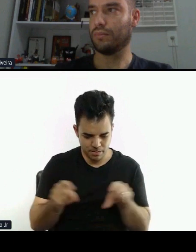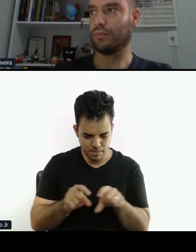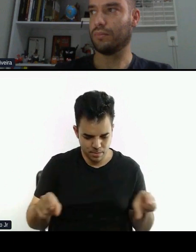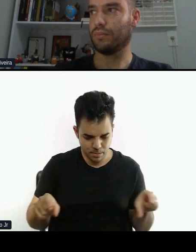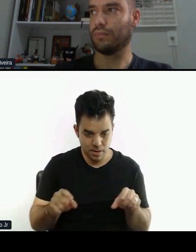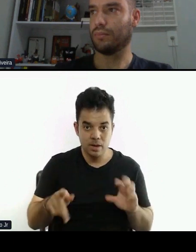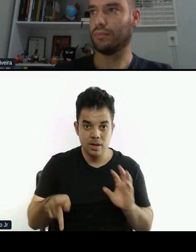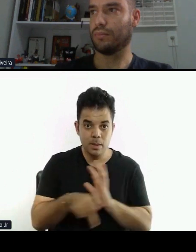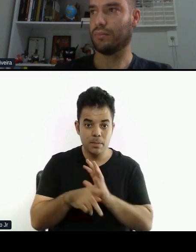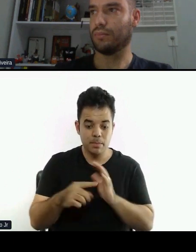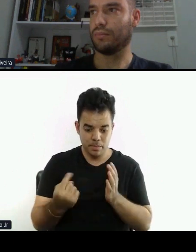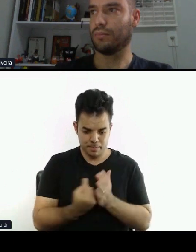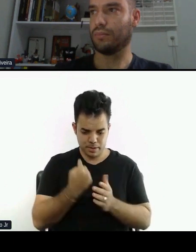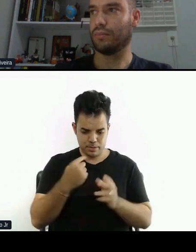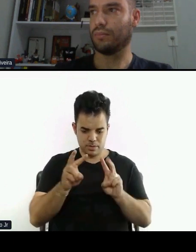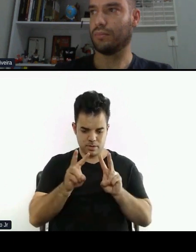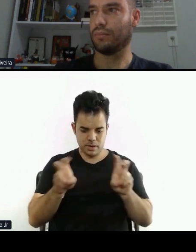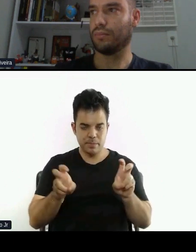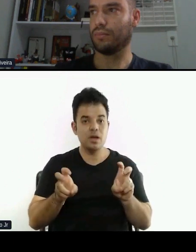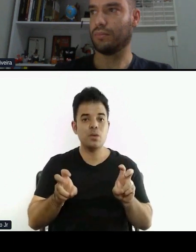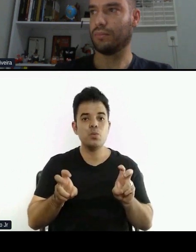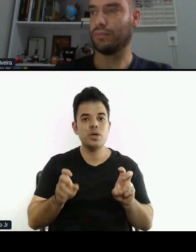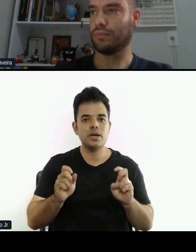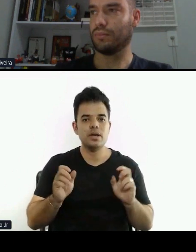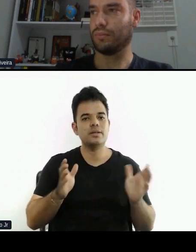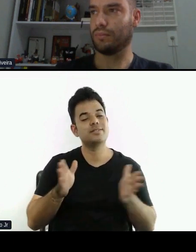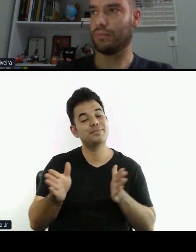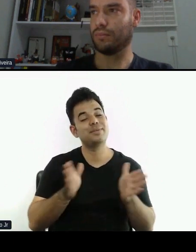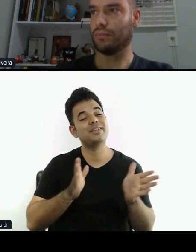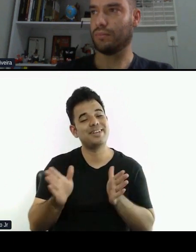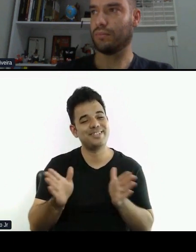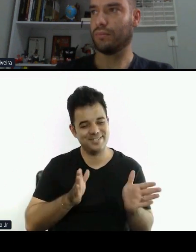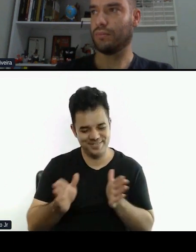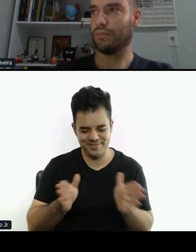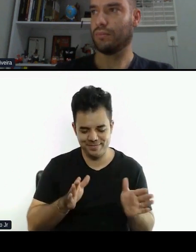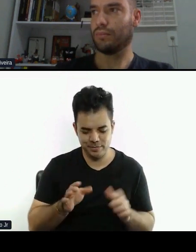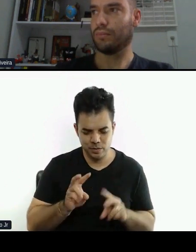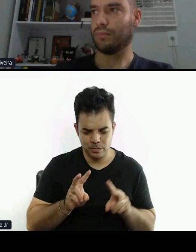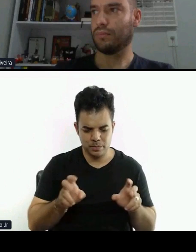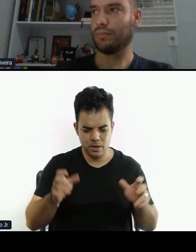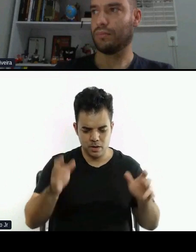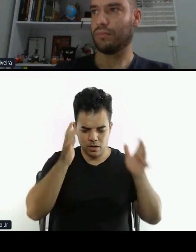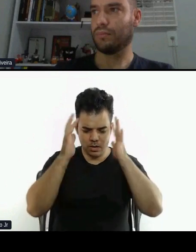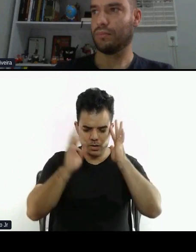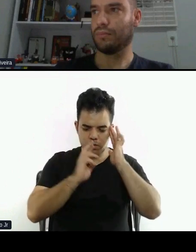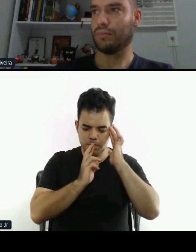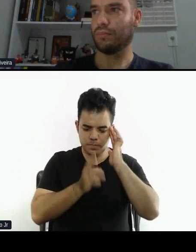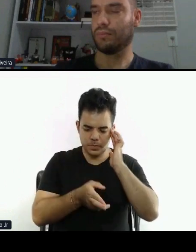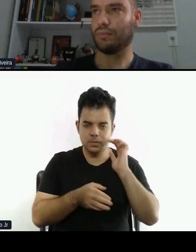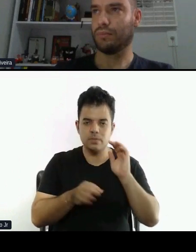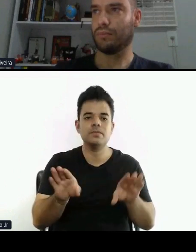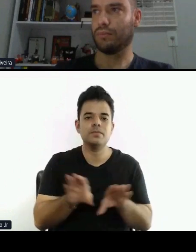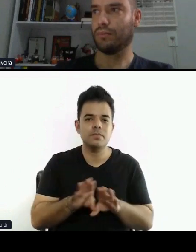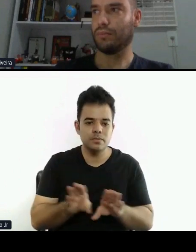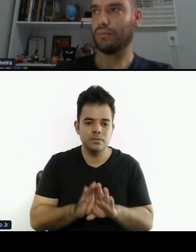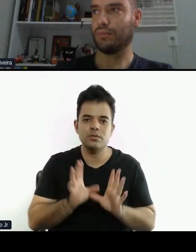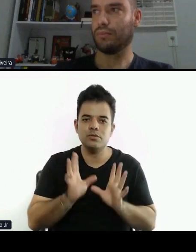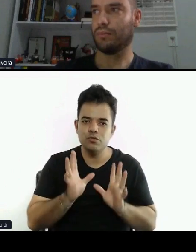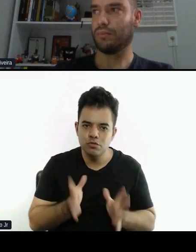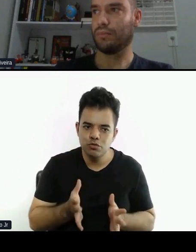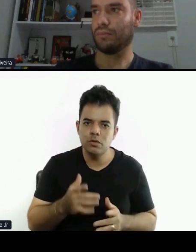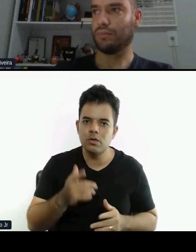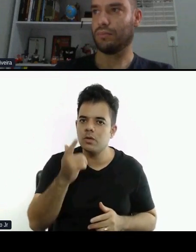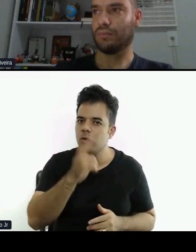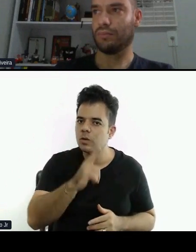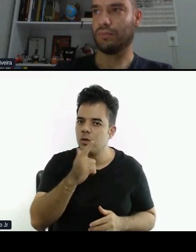questões que se referissem à acessibilidade, né? Até porque já força quem vai fazer o concurso a ter